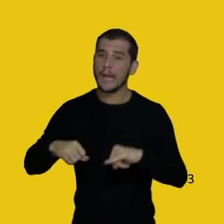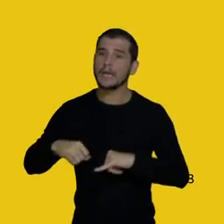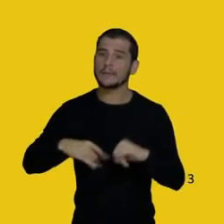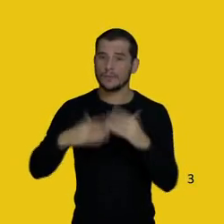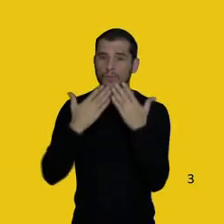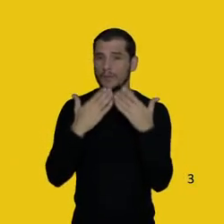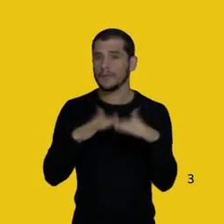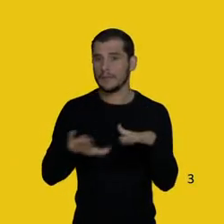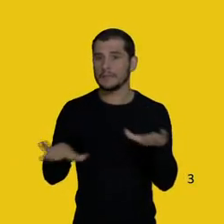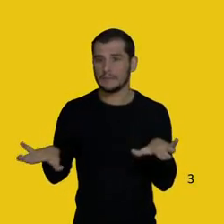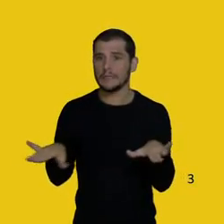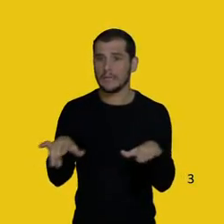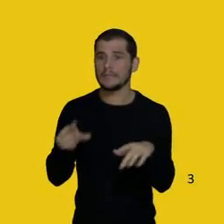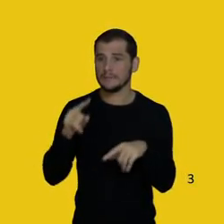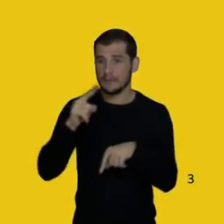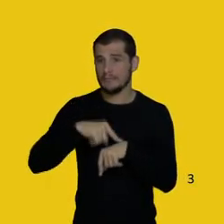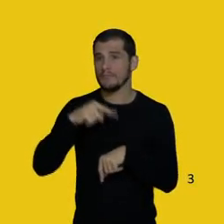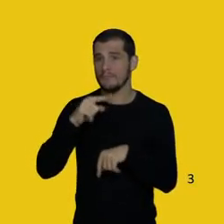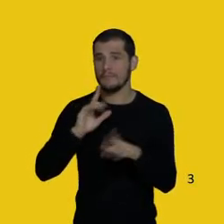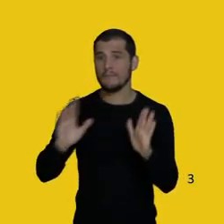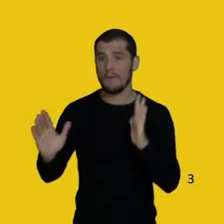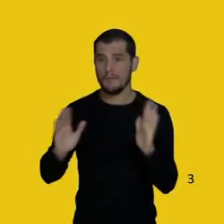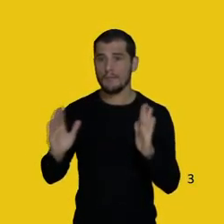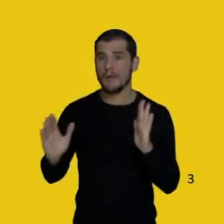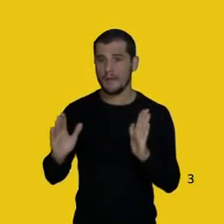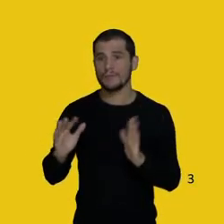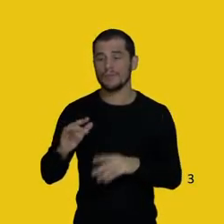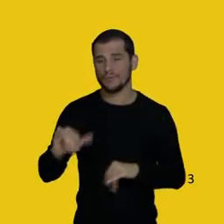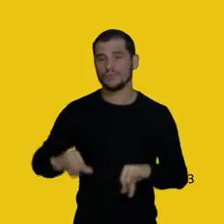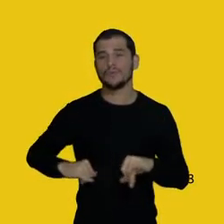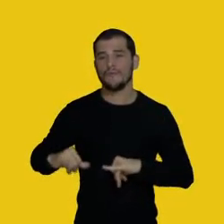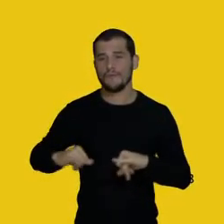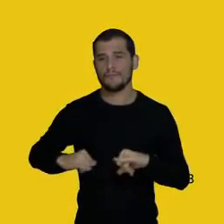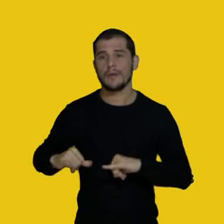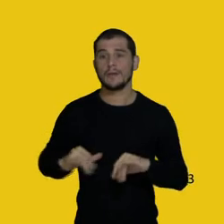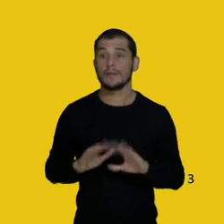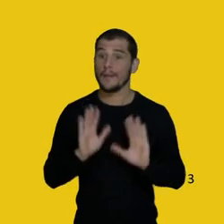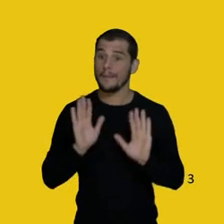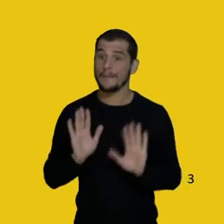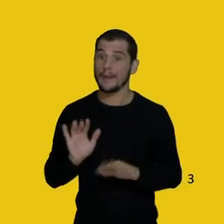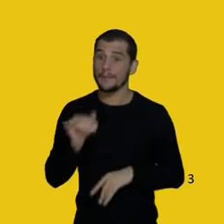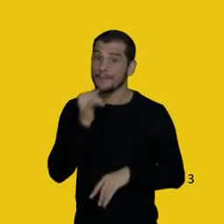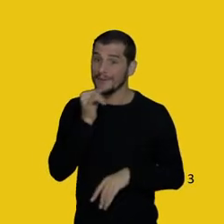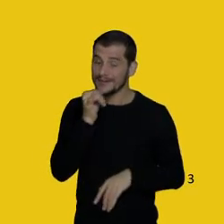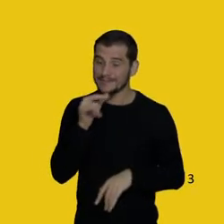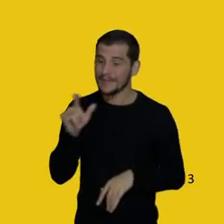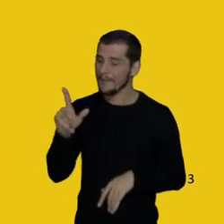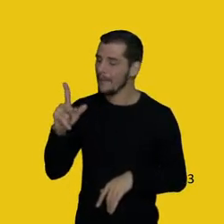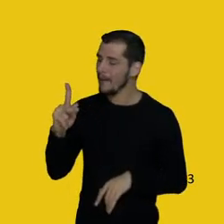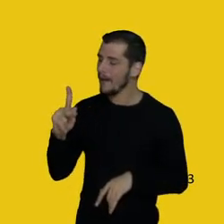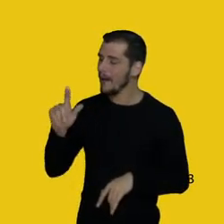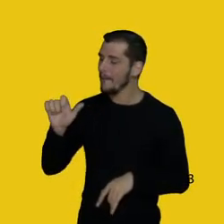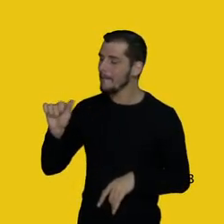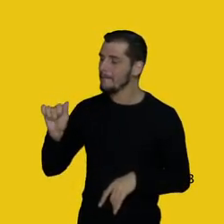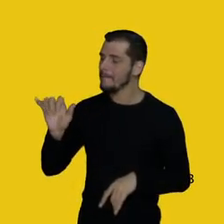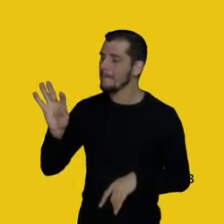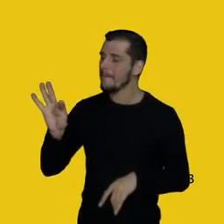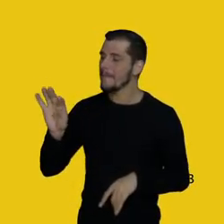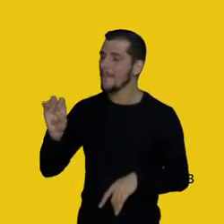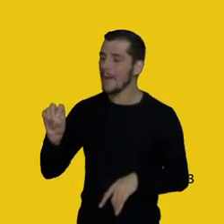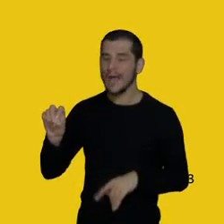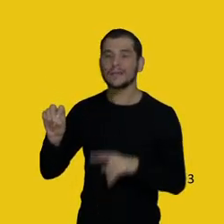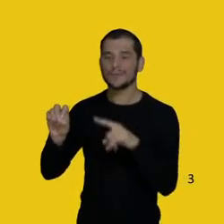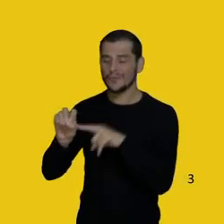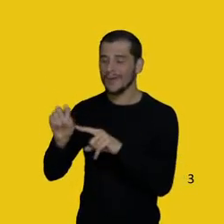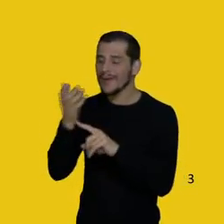agora quando consegue um um adulto falou que o dia que ele leu pela primeira vez a palavra pato ele até desmaiou né